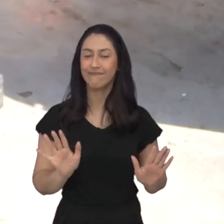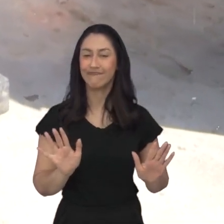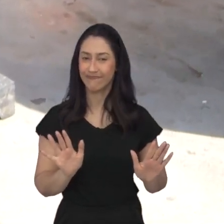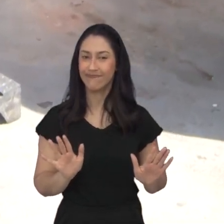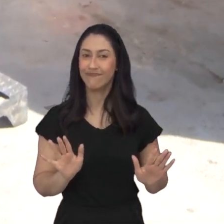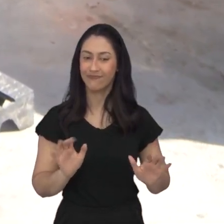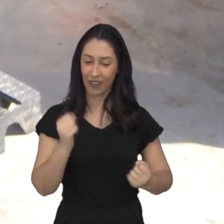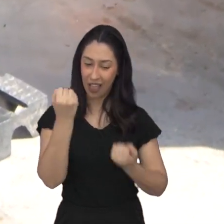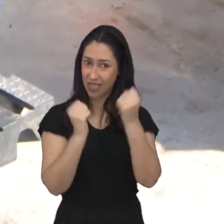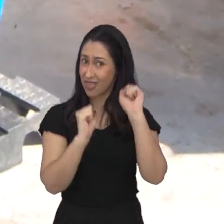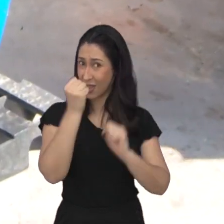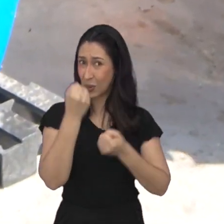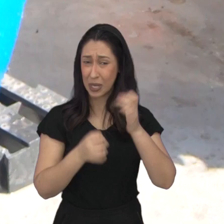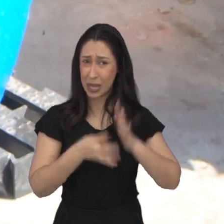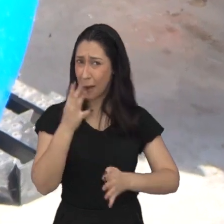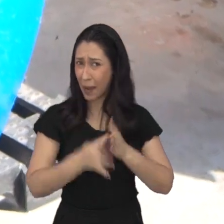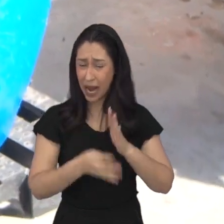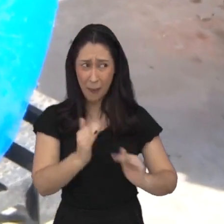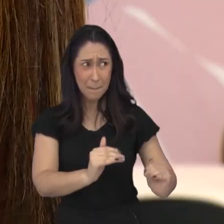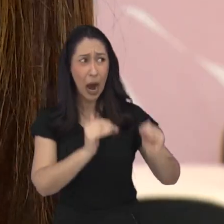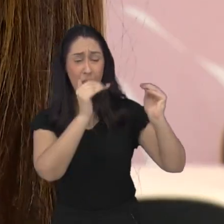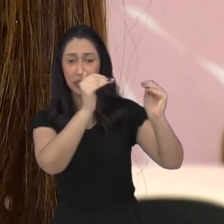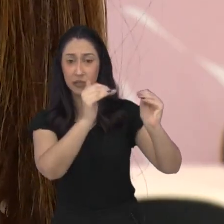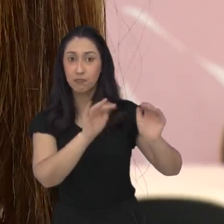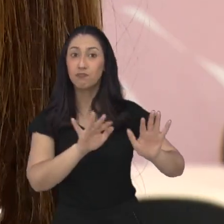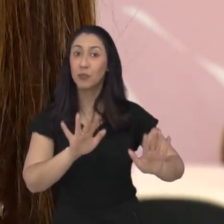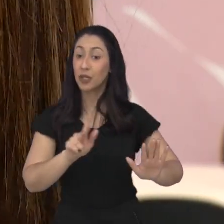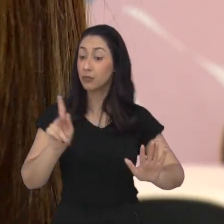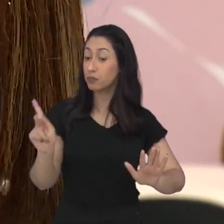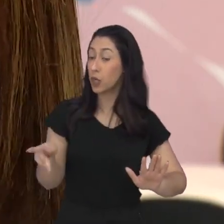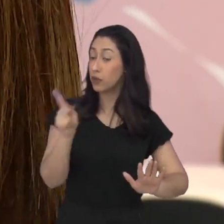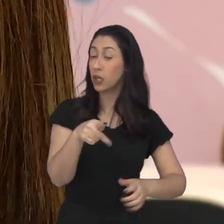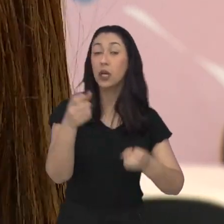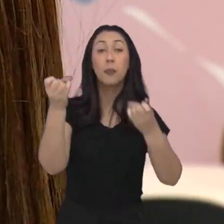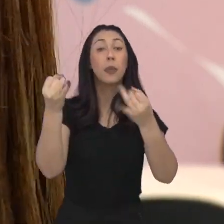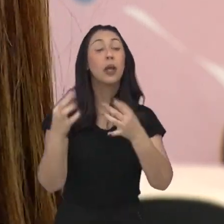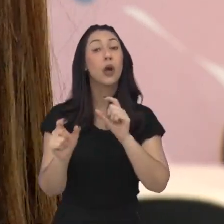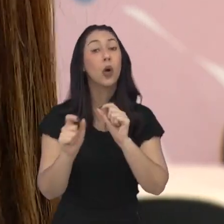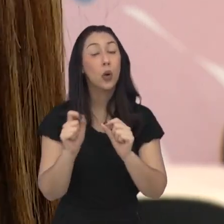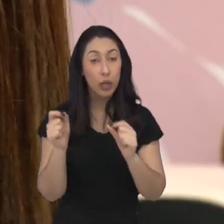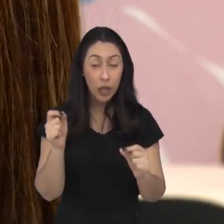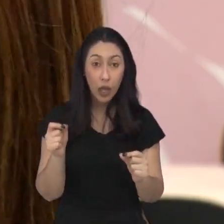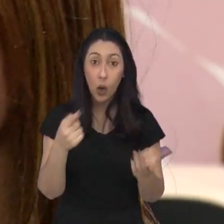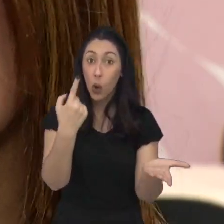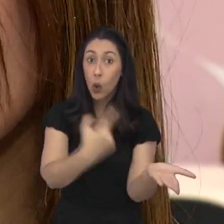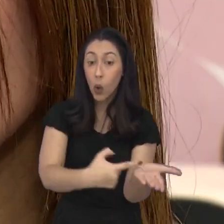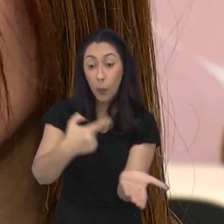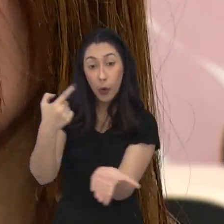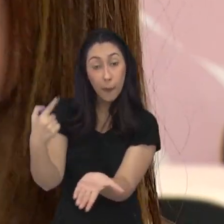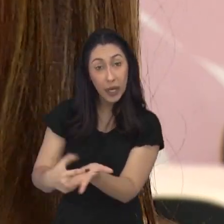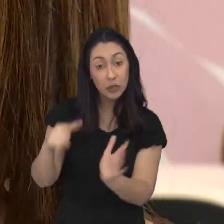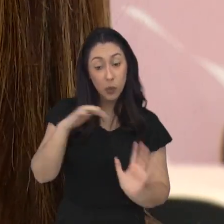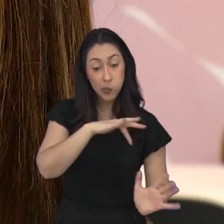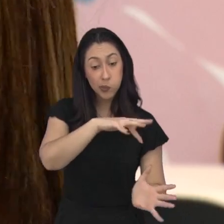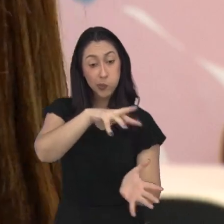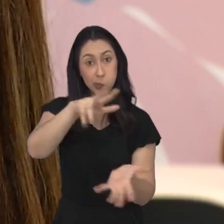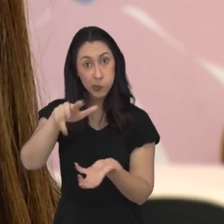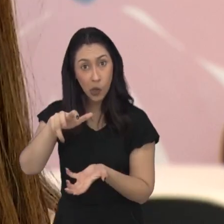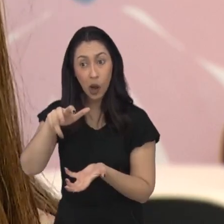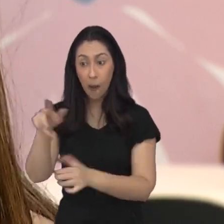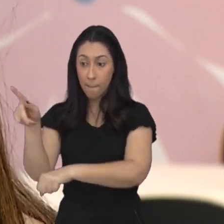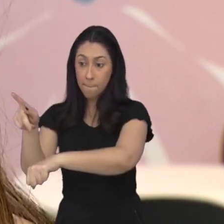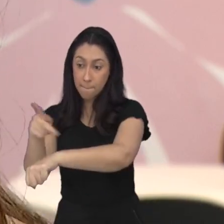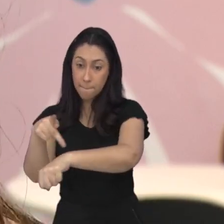pelo processo de industrialização. Mas a professora esclarece que os acordos internacionais firmados